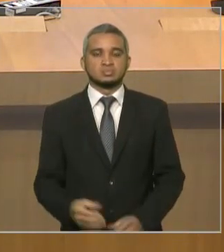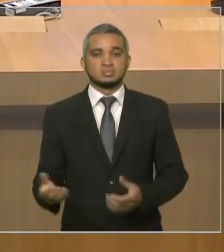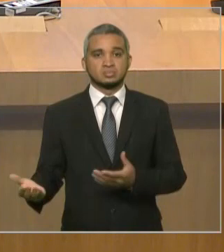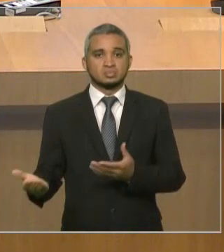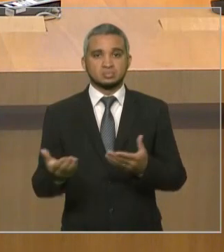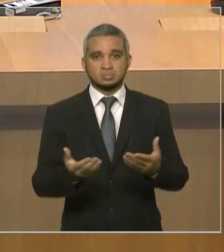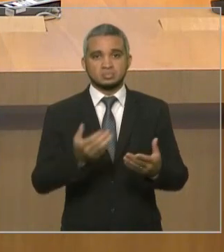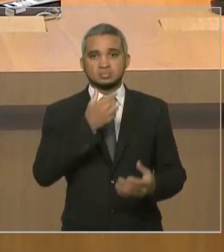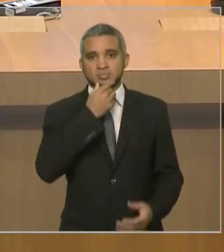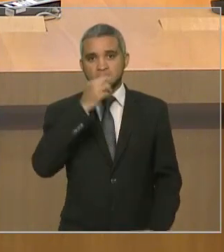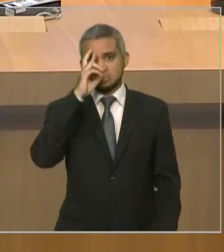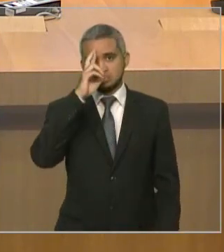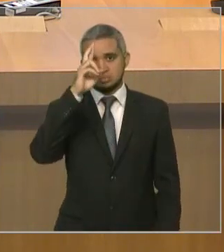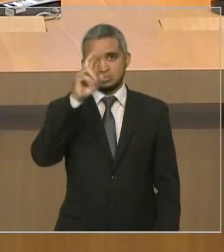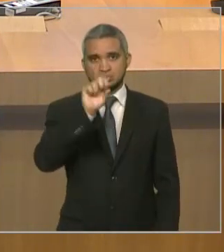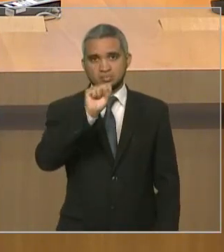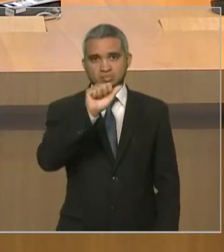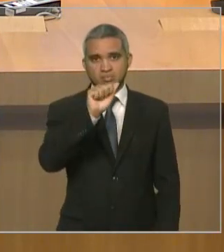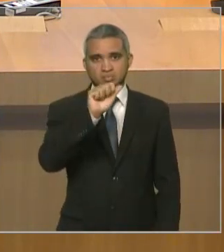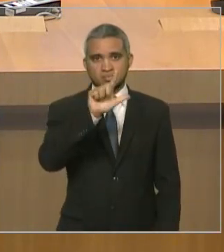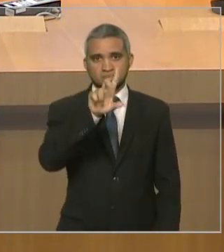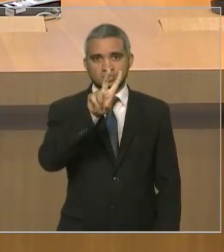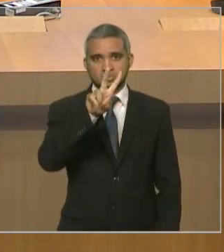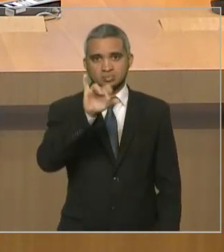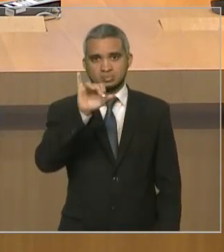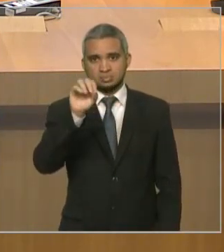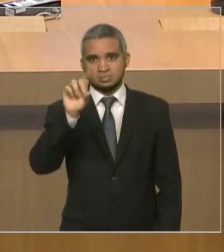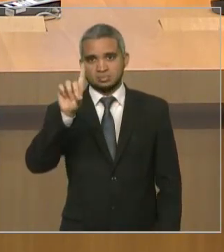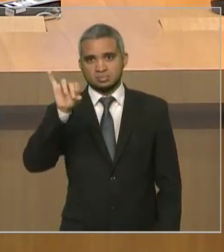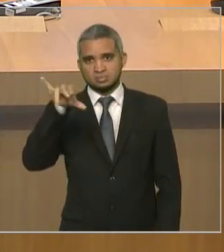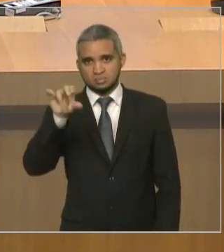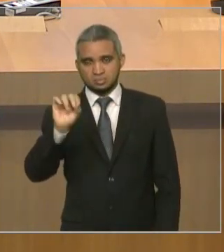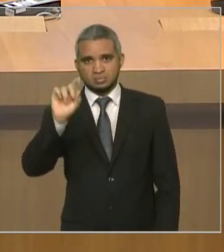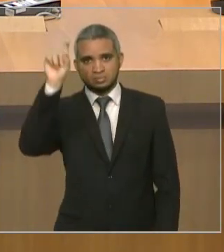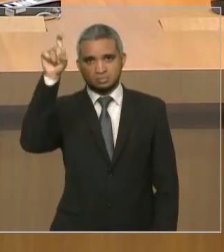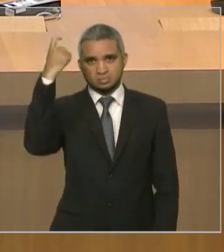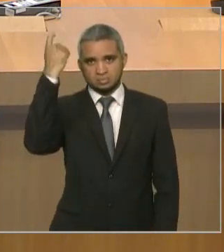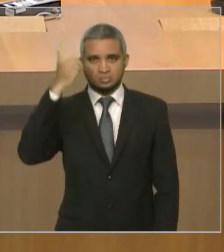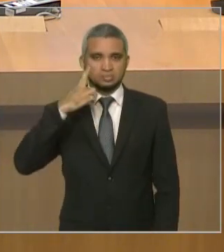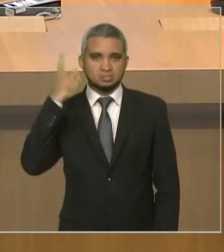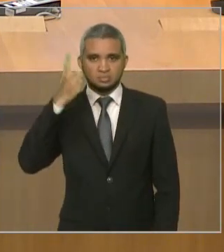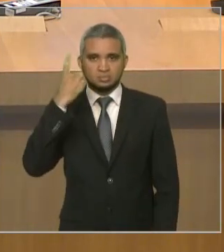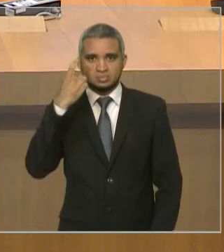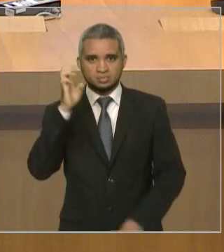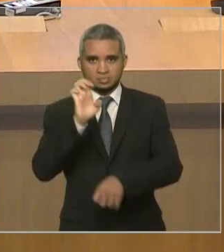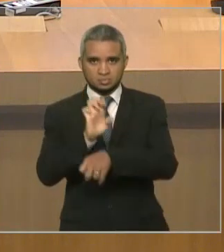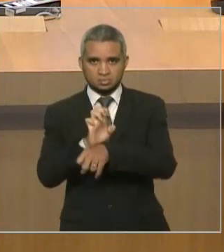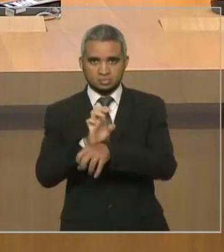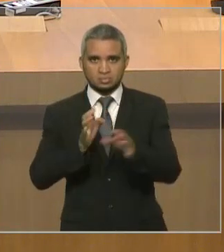Excelentíssimo senhor Sálvio Dino, ex-deputado estadual nos períodos